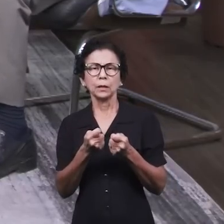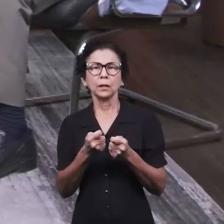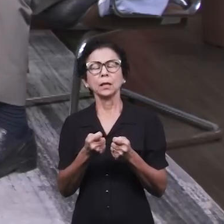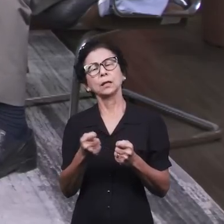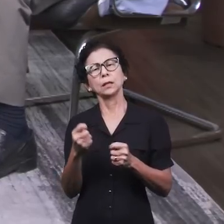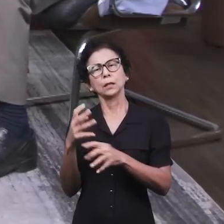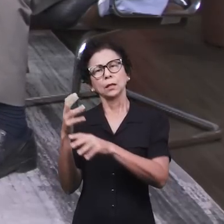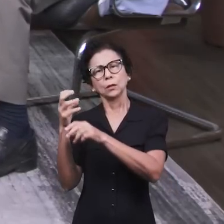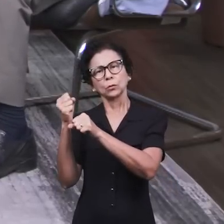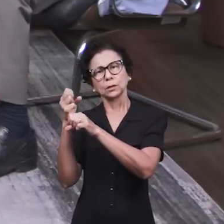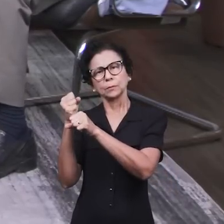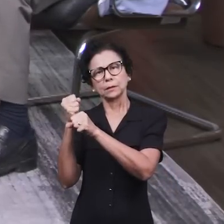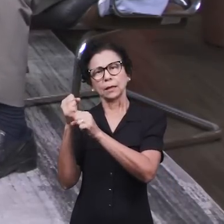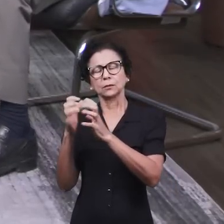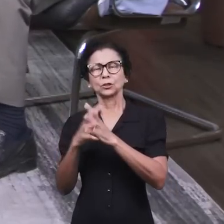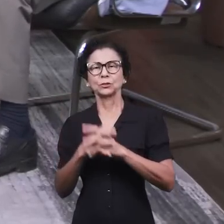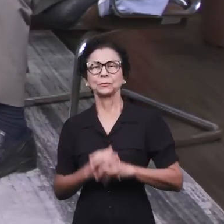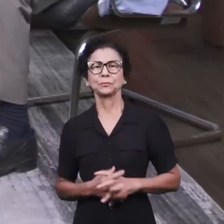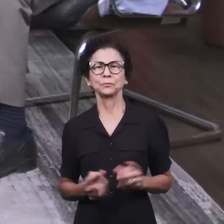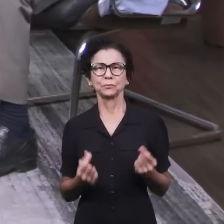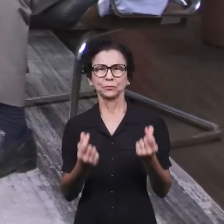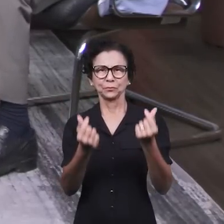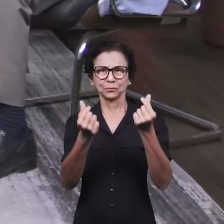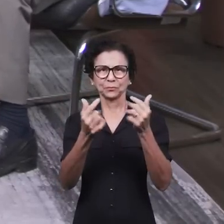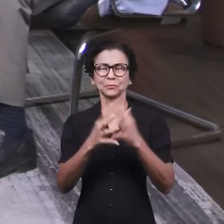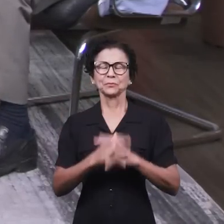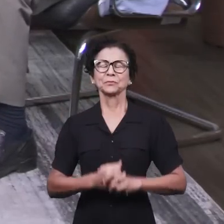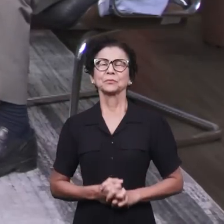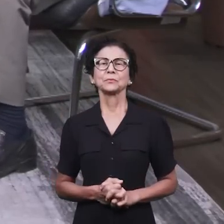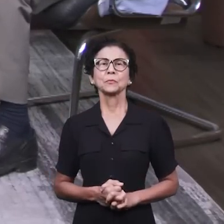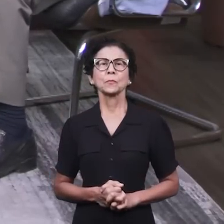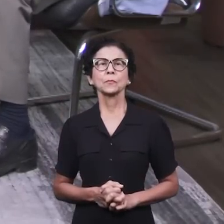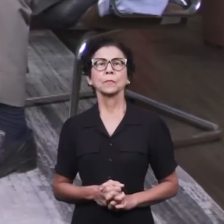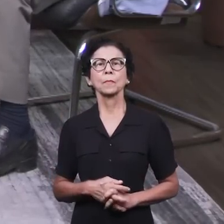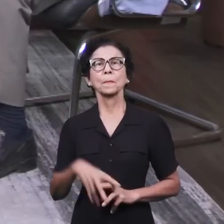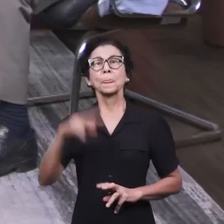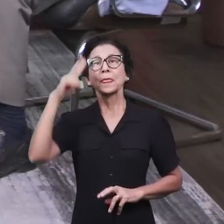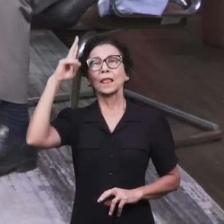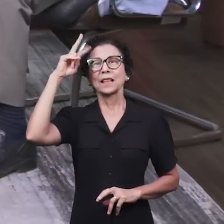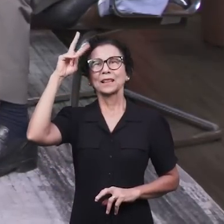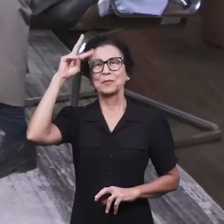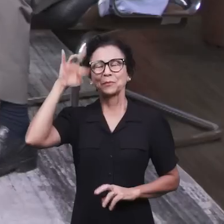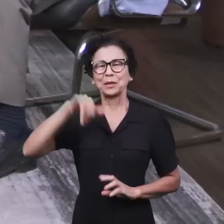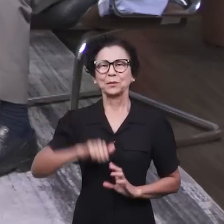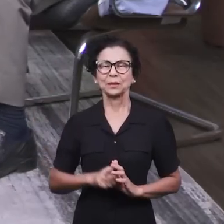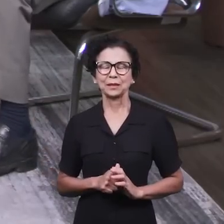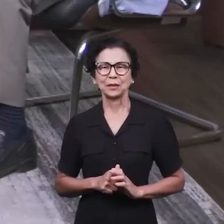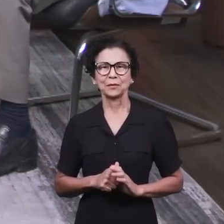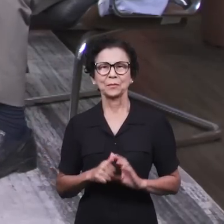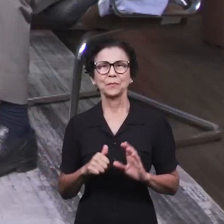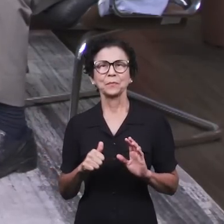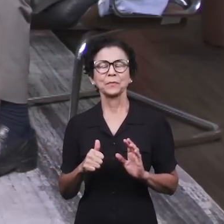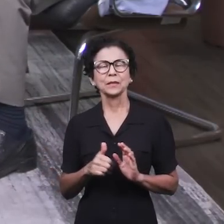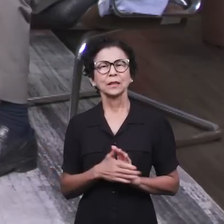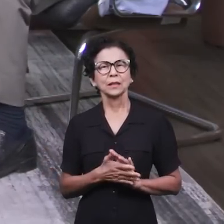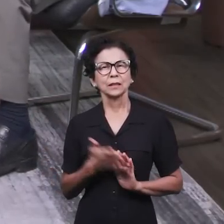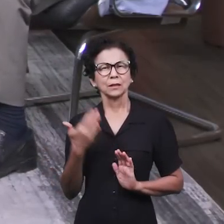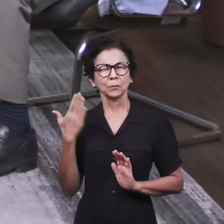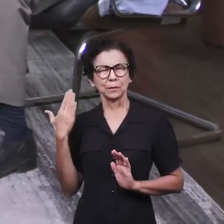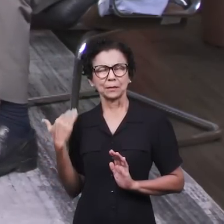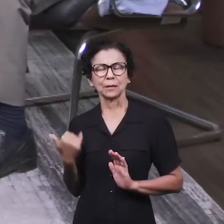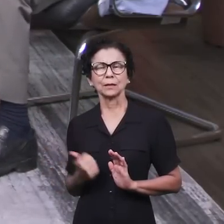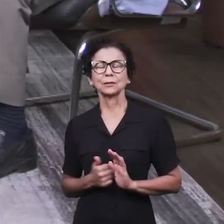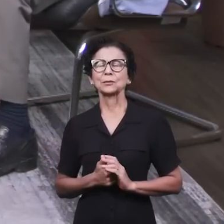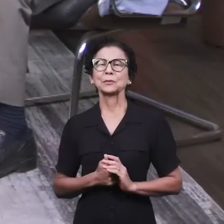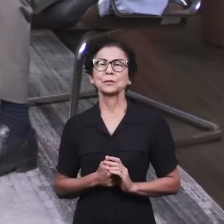Muito bem. Então tá aí, estão devidamente apresentados. Mas eu quero lembrar que no último programa nós